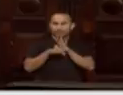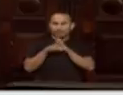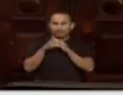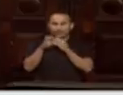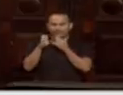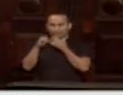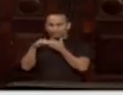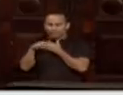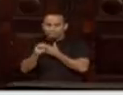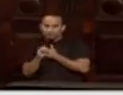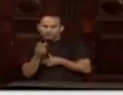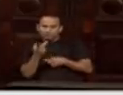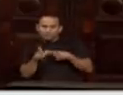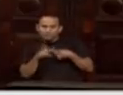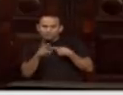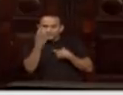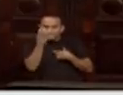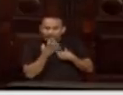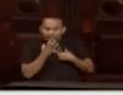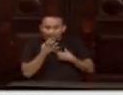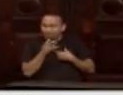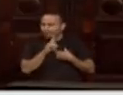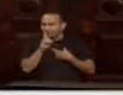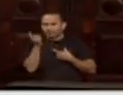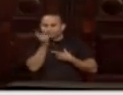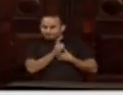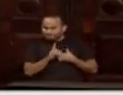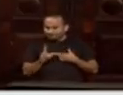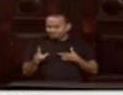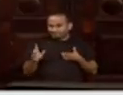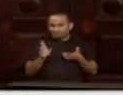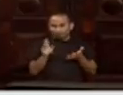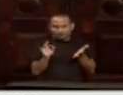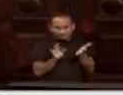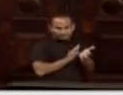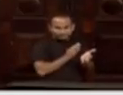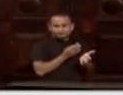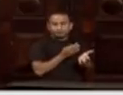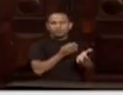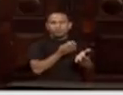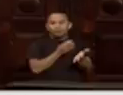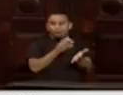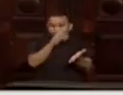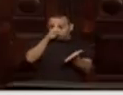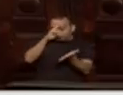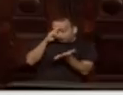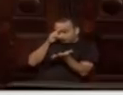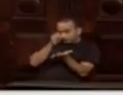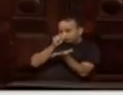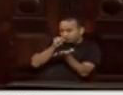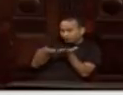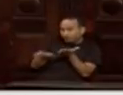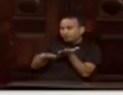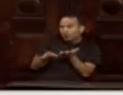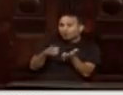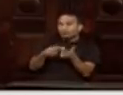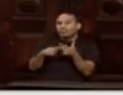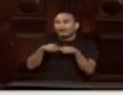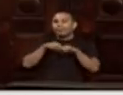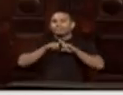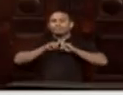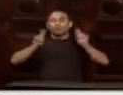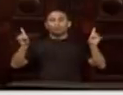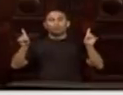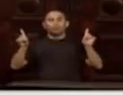aberração tão grande que nem o senhor leonardo espina conseguisse neto foi demitido porque se negou